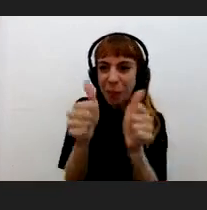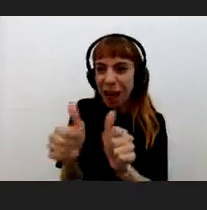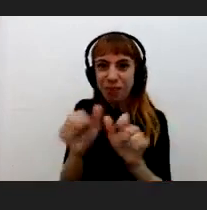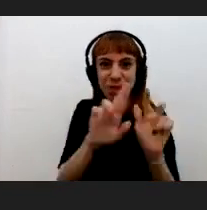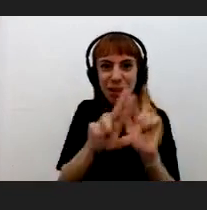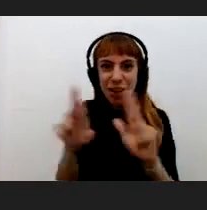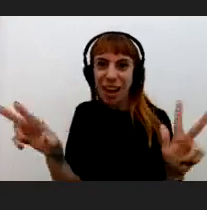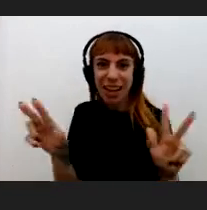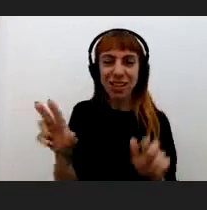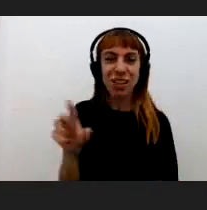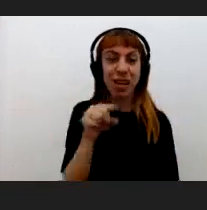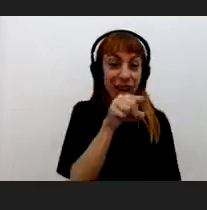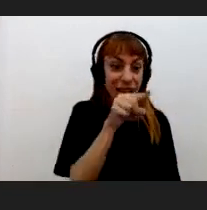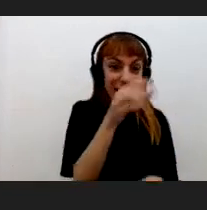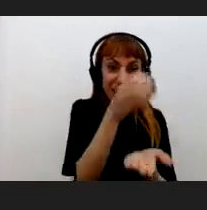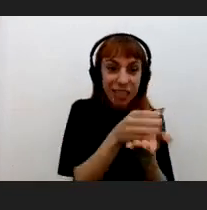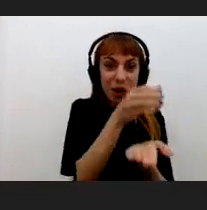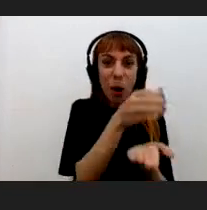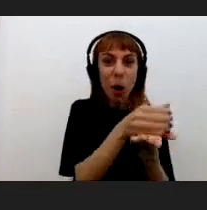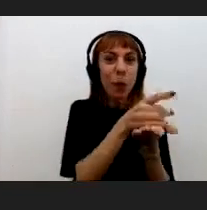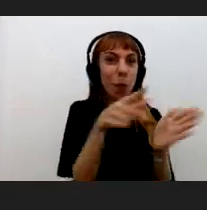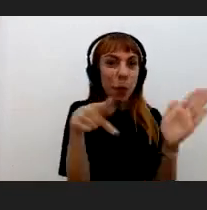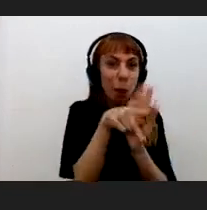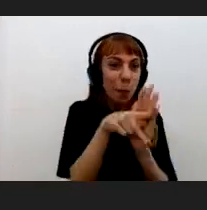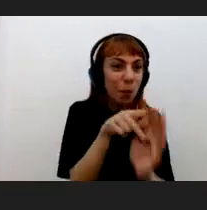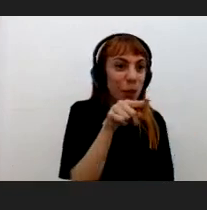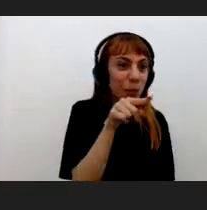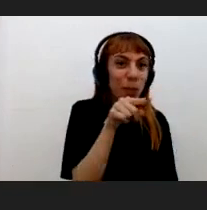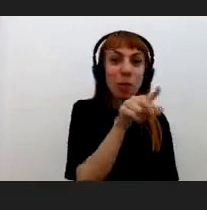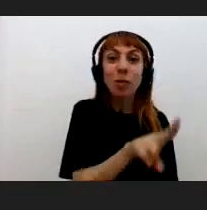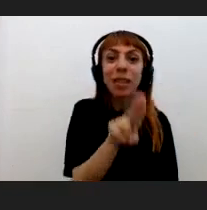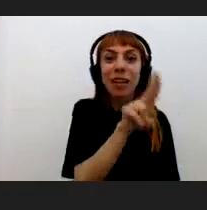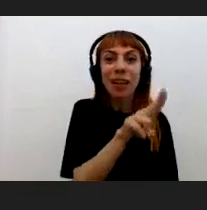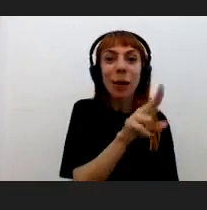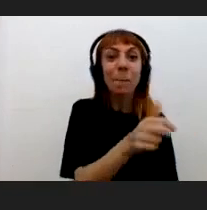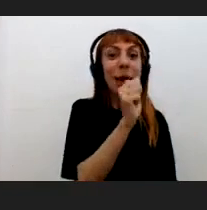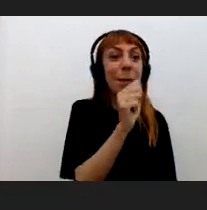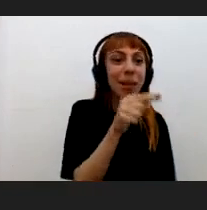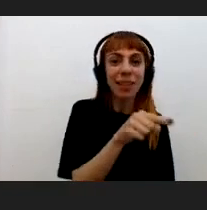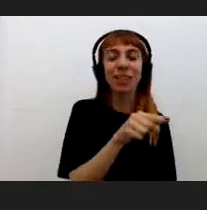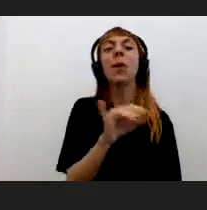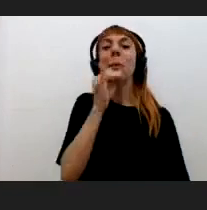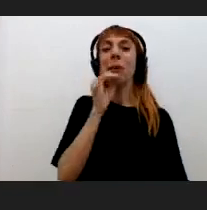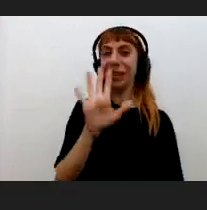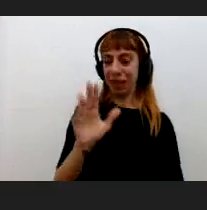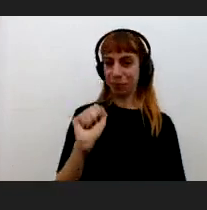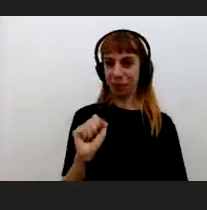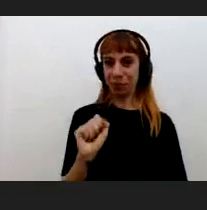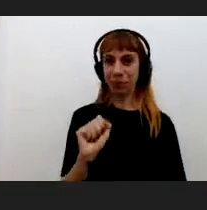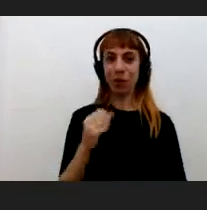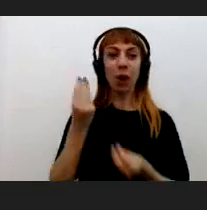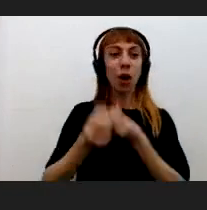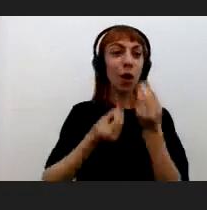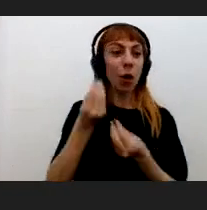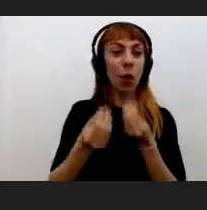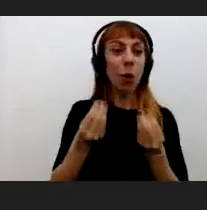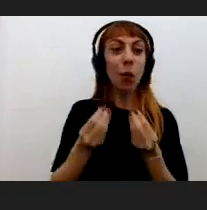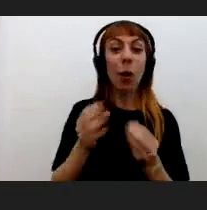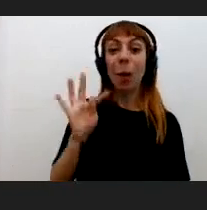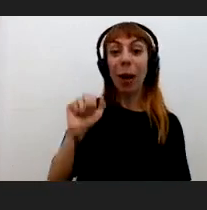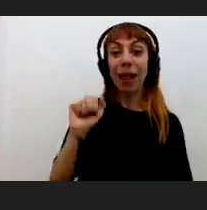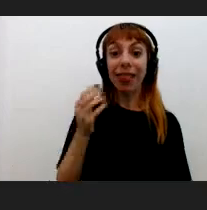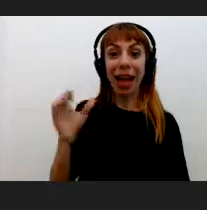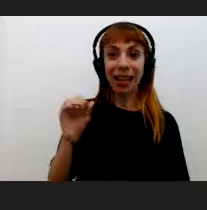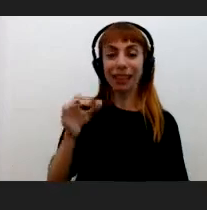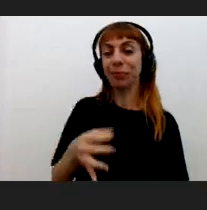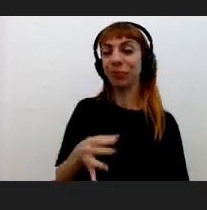Eu gosto muito de pensar essa questão da linguagem até com o exemplo da taça. Eu, por exemplo, não sei diferenciar o que é uma taça de vinho e o que é uma taça de